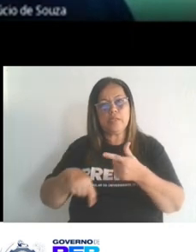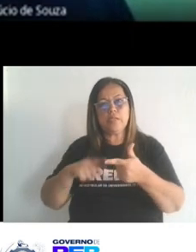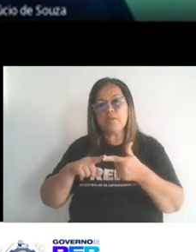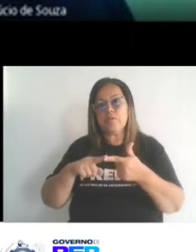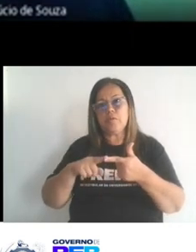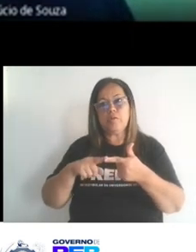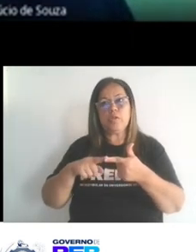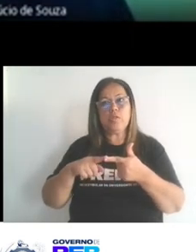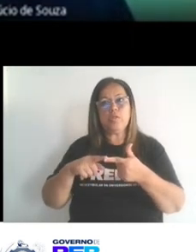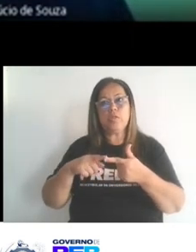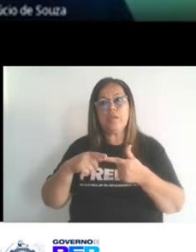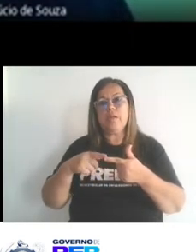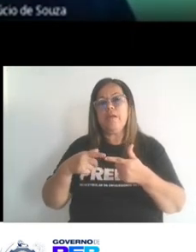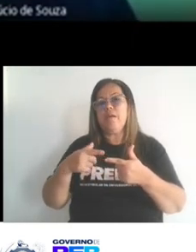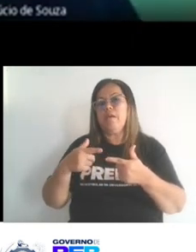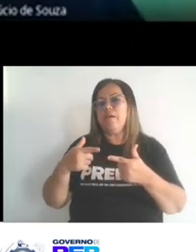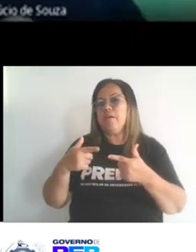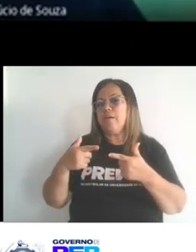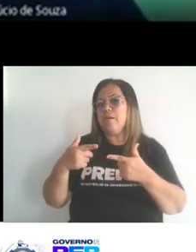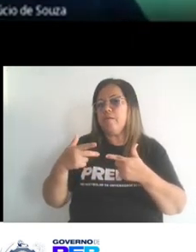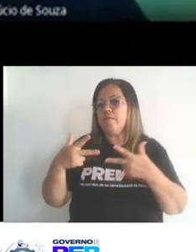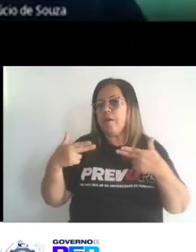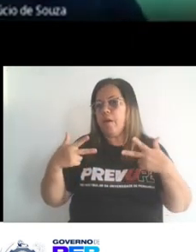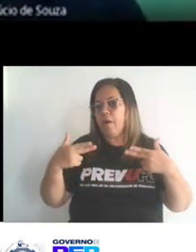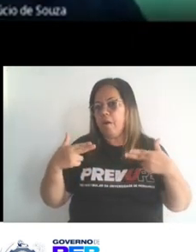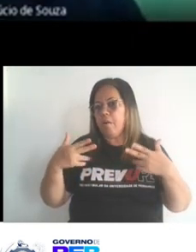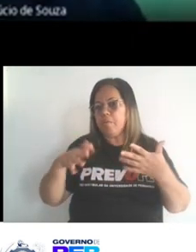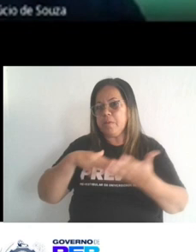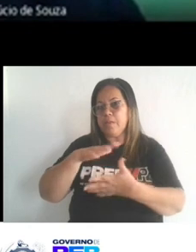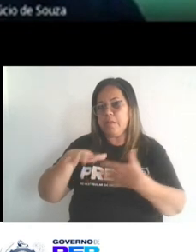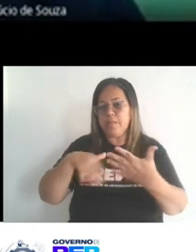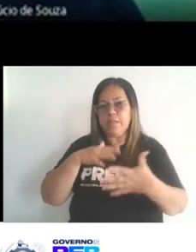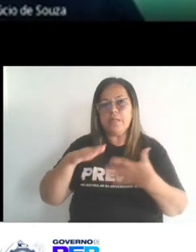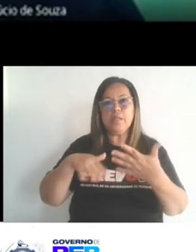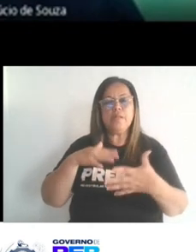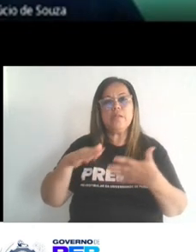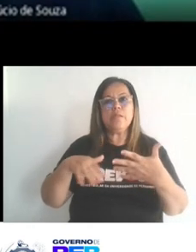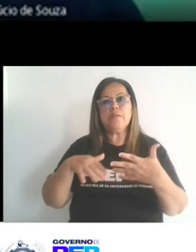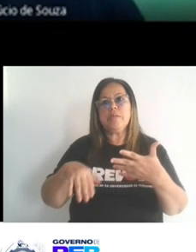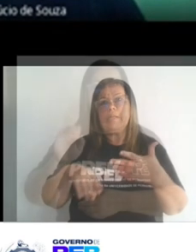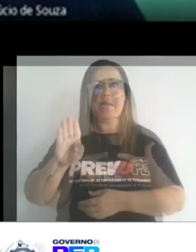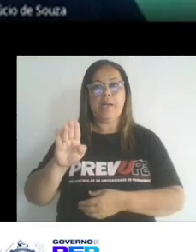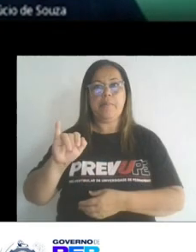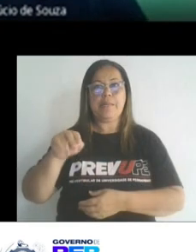revolta dos malês quatro sabinada quinto balaiada